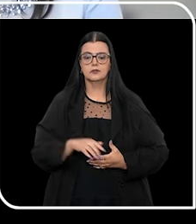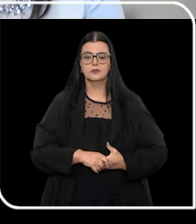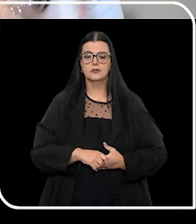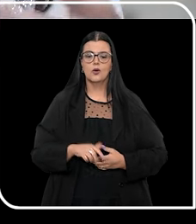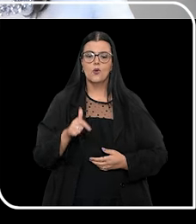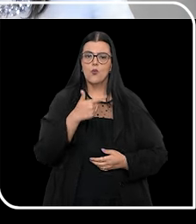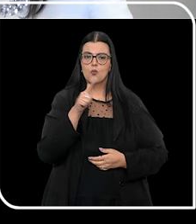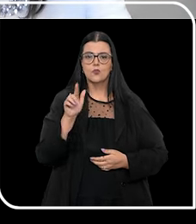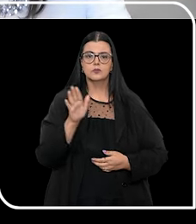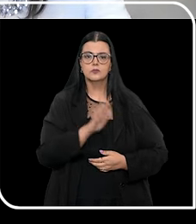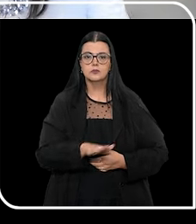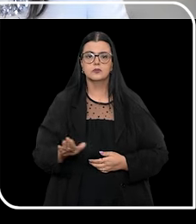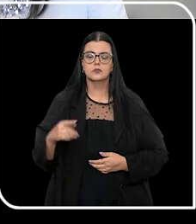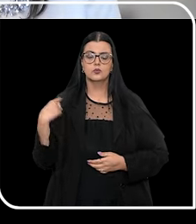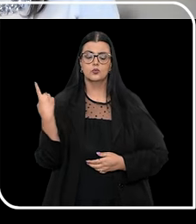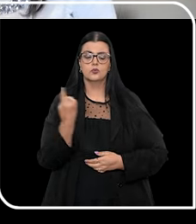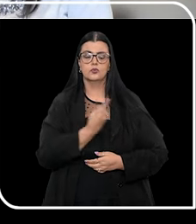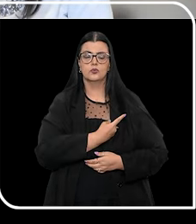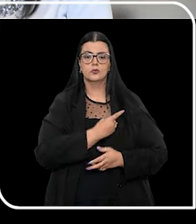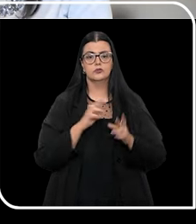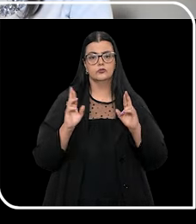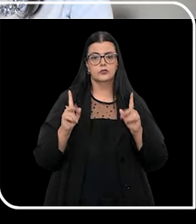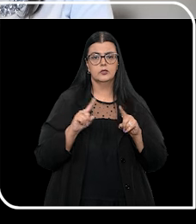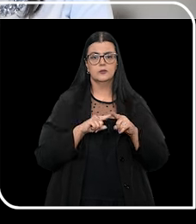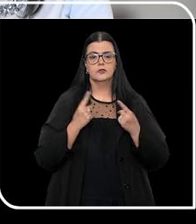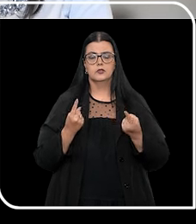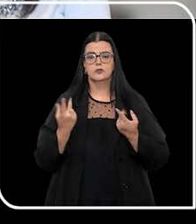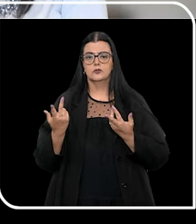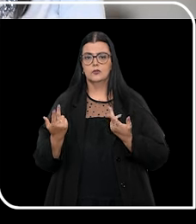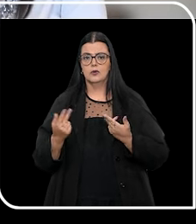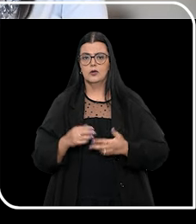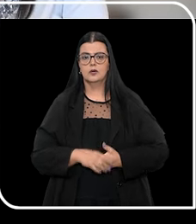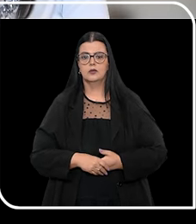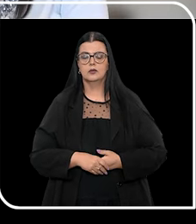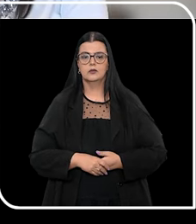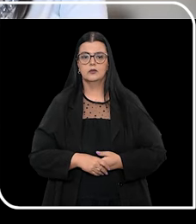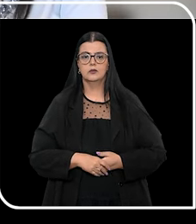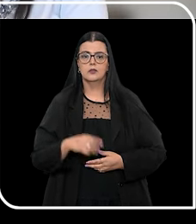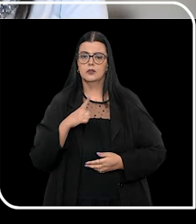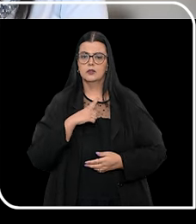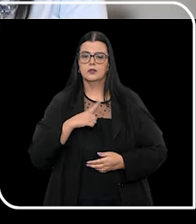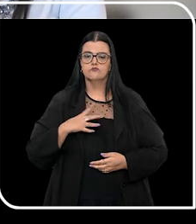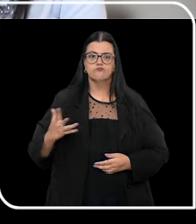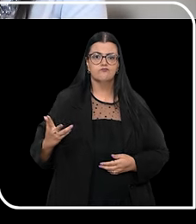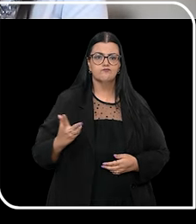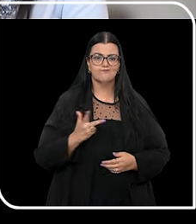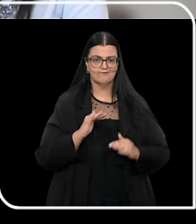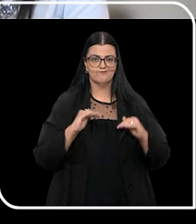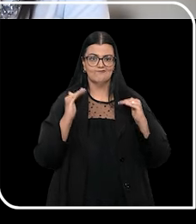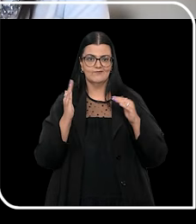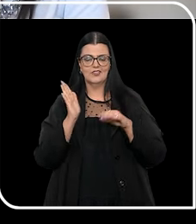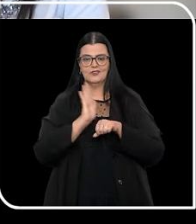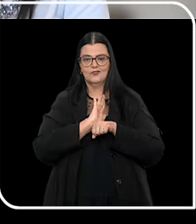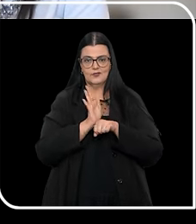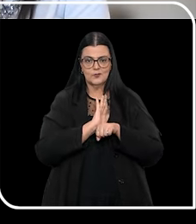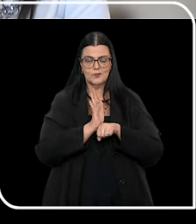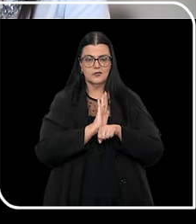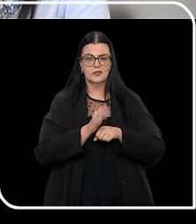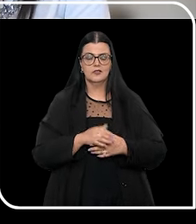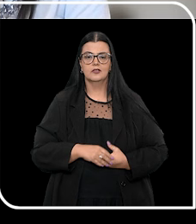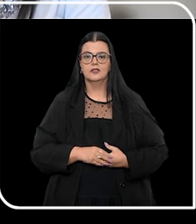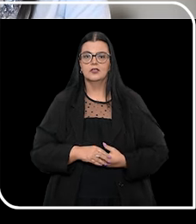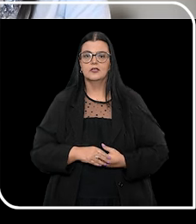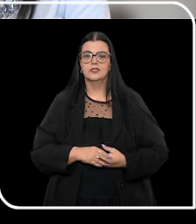público né aqui para outros pequenininhos somos diferentes mas somos iguais Os somos todos extraordinários que vem de um livro de um